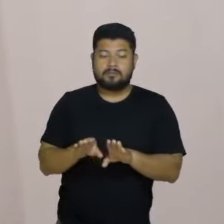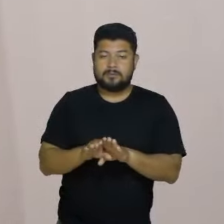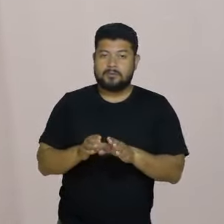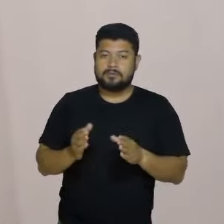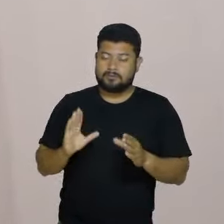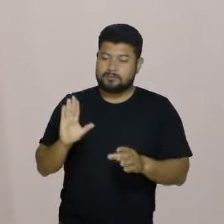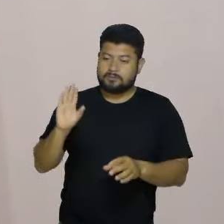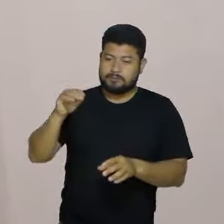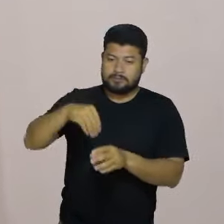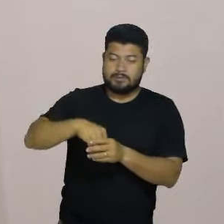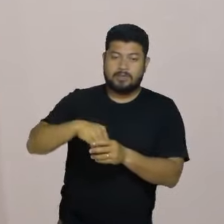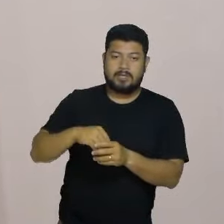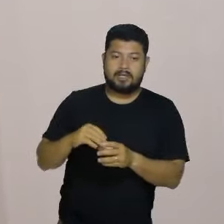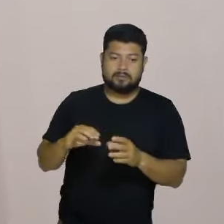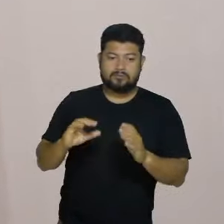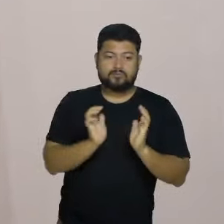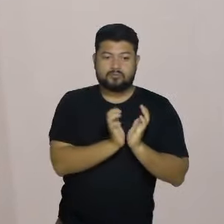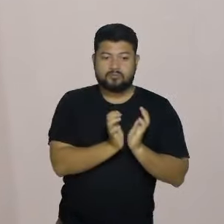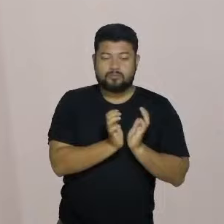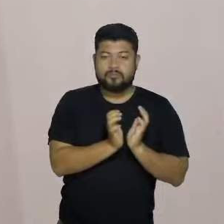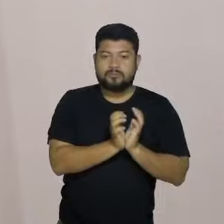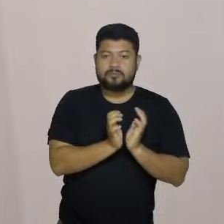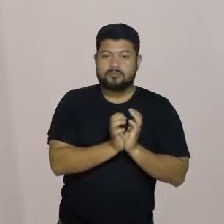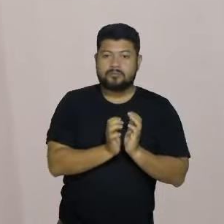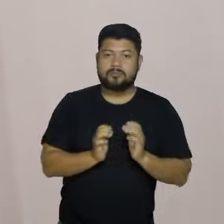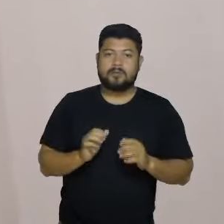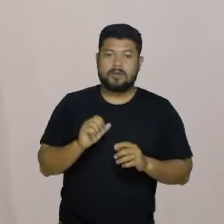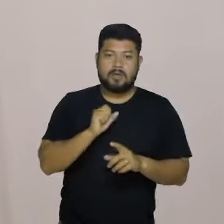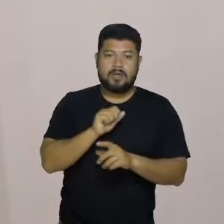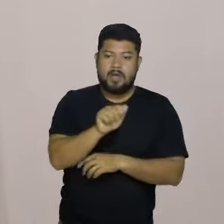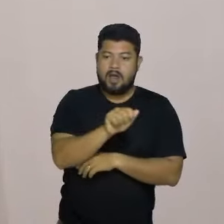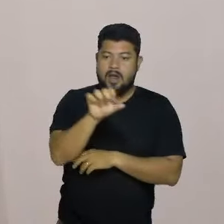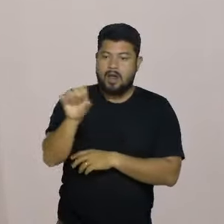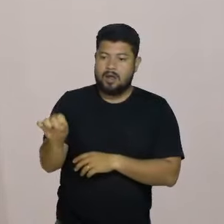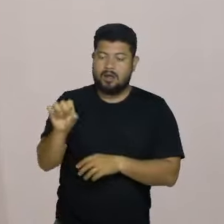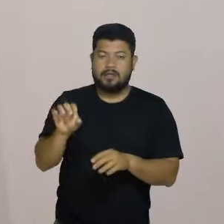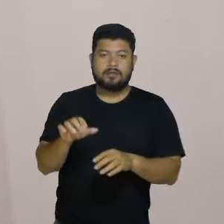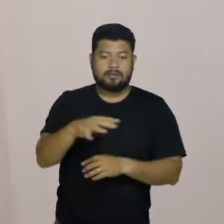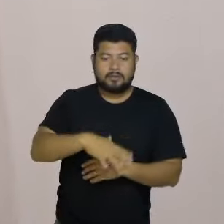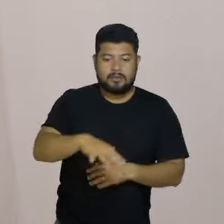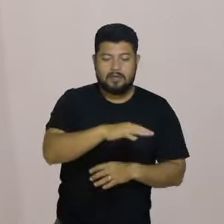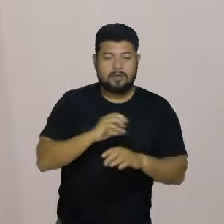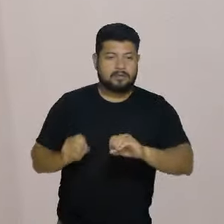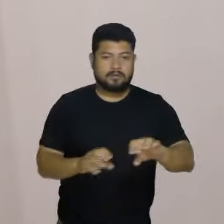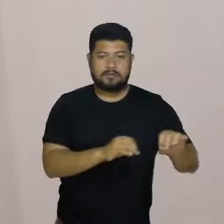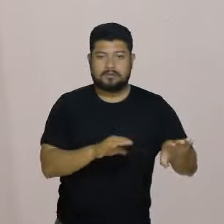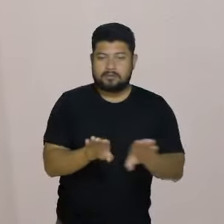são na área de assistente social, na área da educação e na área da saúde.